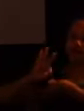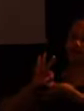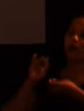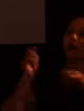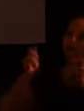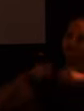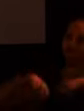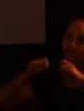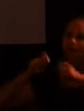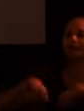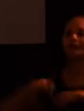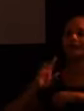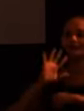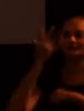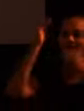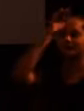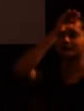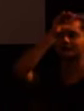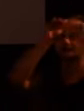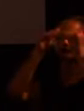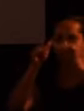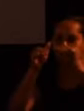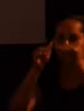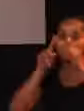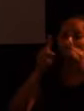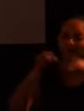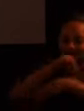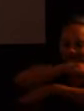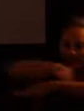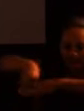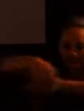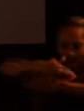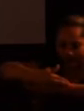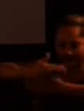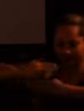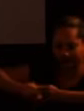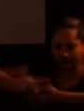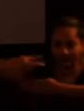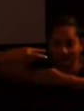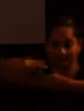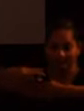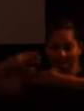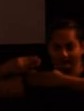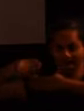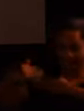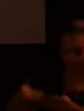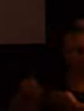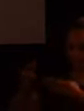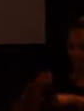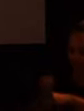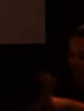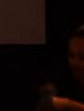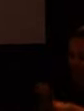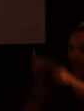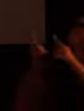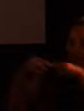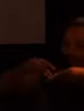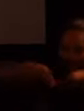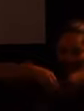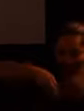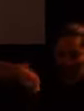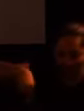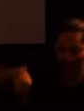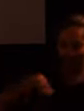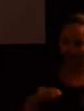ele vai chegar ali. Pode ser até que, a depender da condição do terreno, da posição, como vocês viram ali, eles